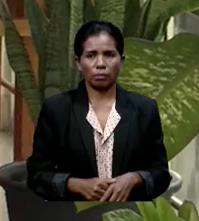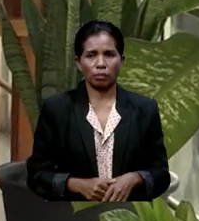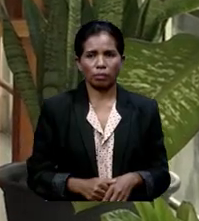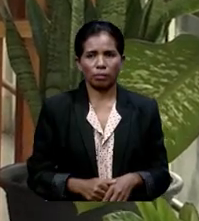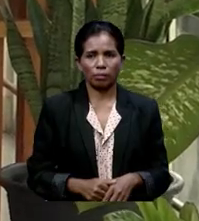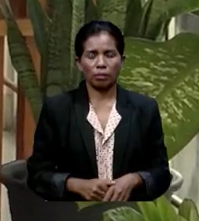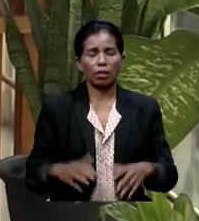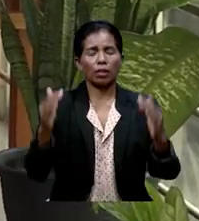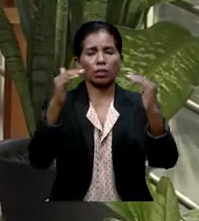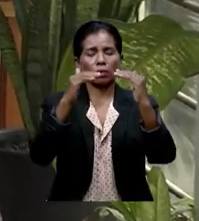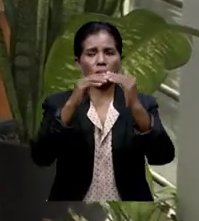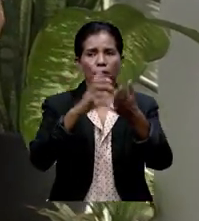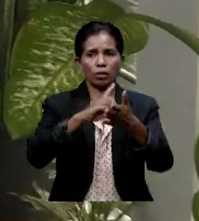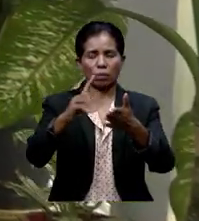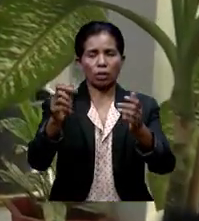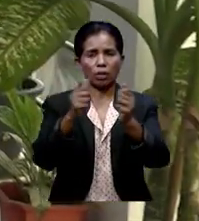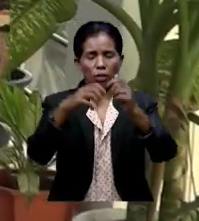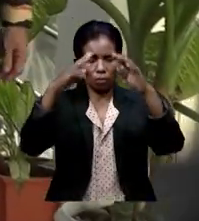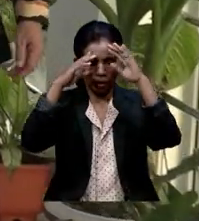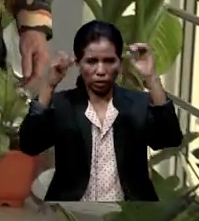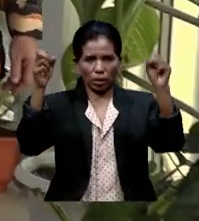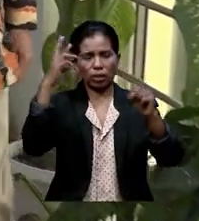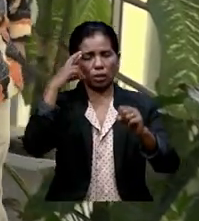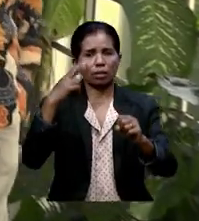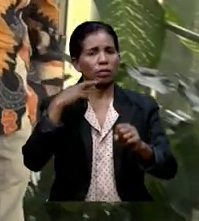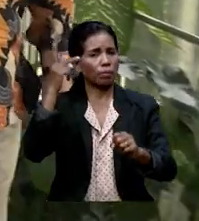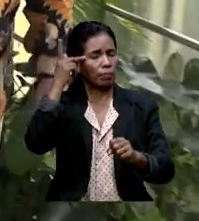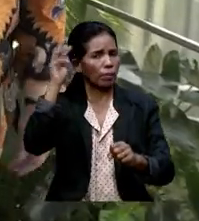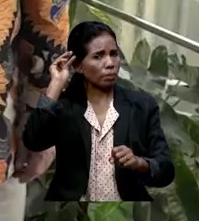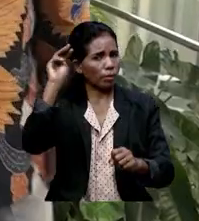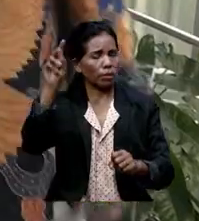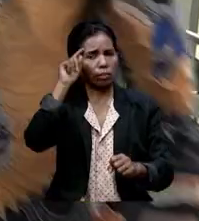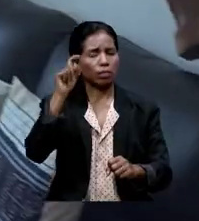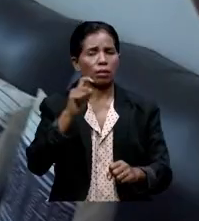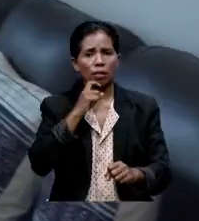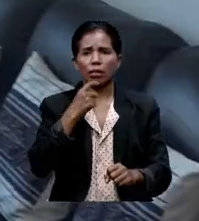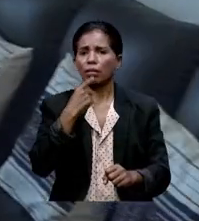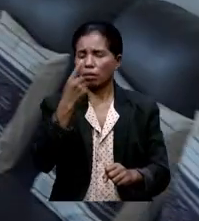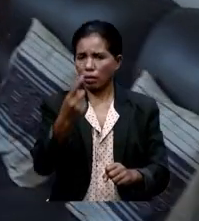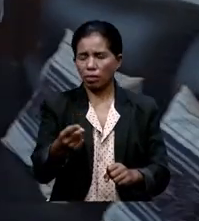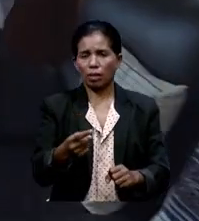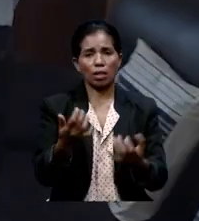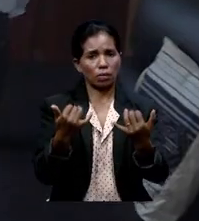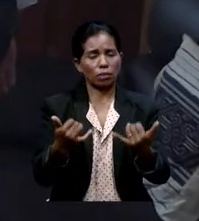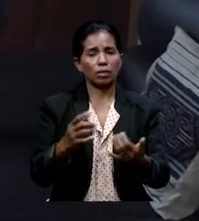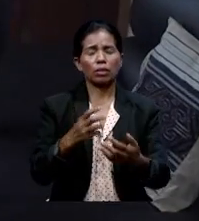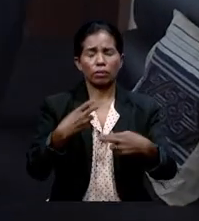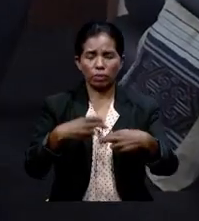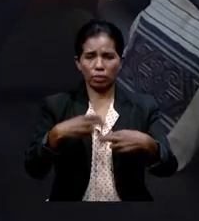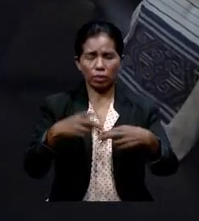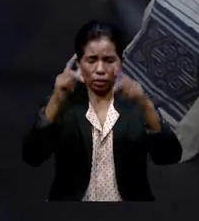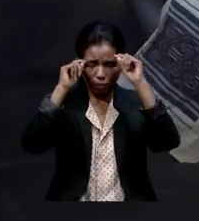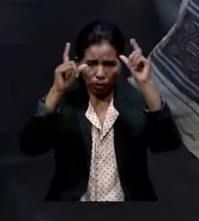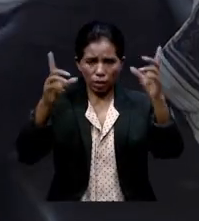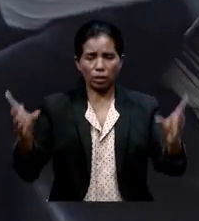A foi no encontro semanal o presidente da República Zeramos Horta, primeiro-ministro Kairala Sarana Guzmão Ateten, da dar um desafio no BEMAC